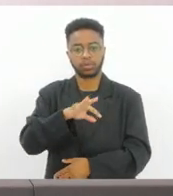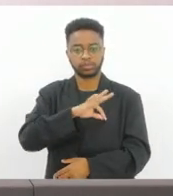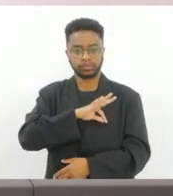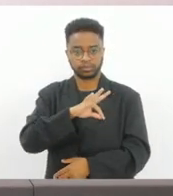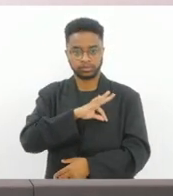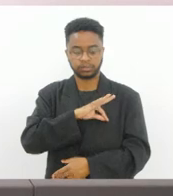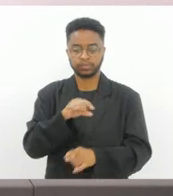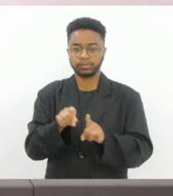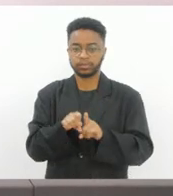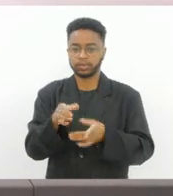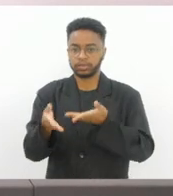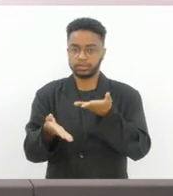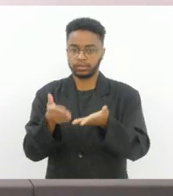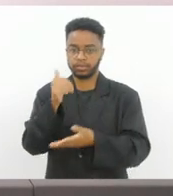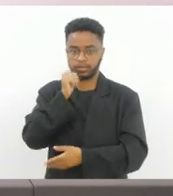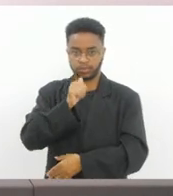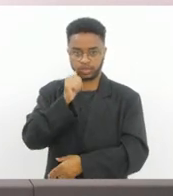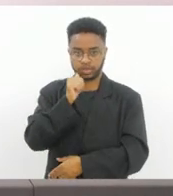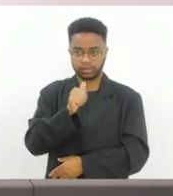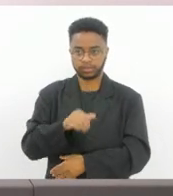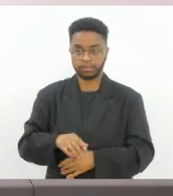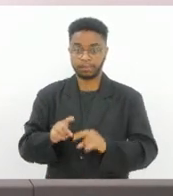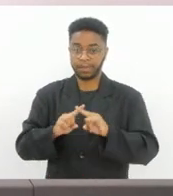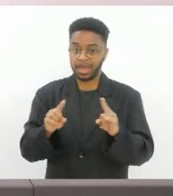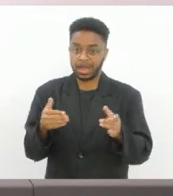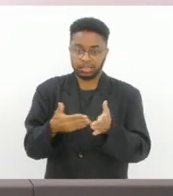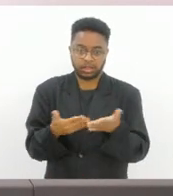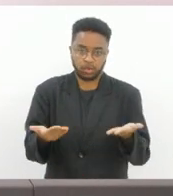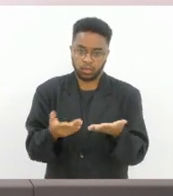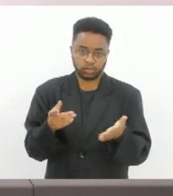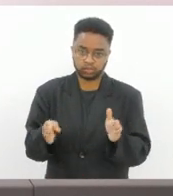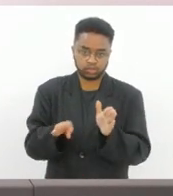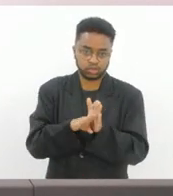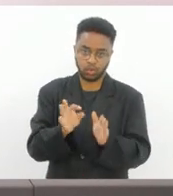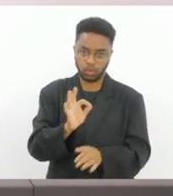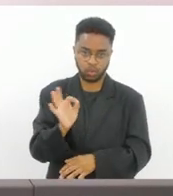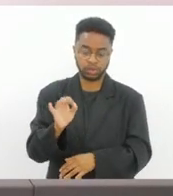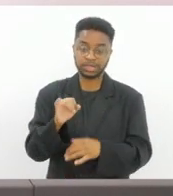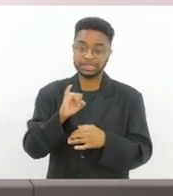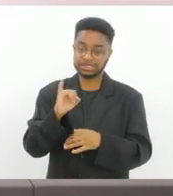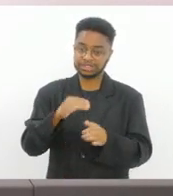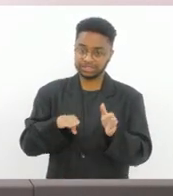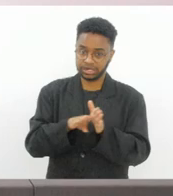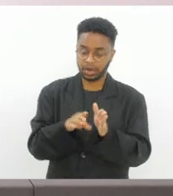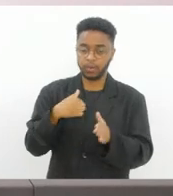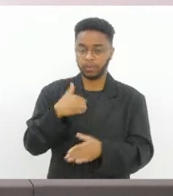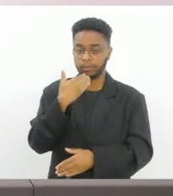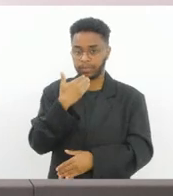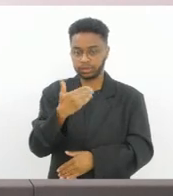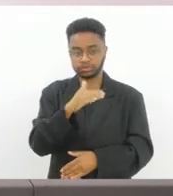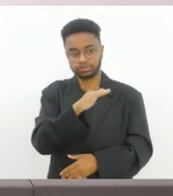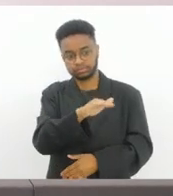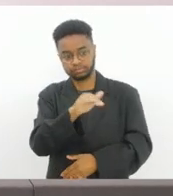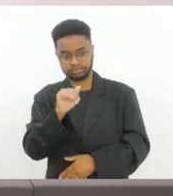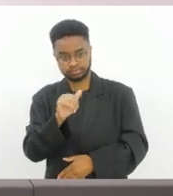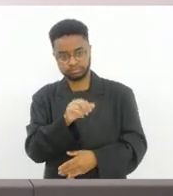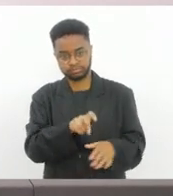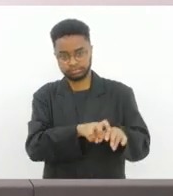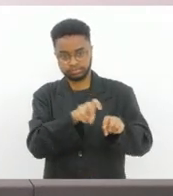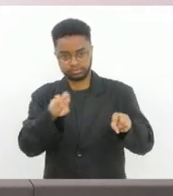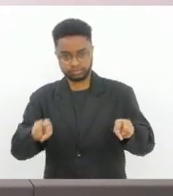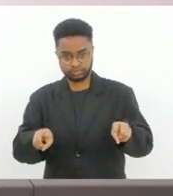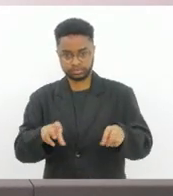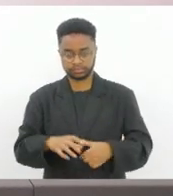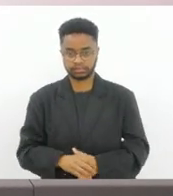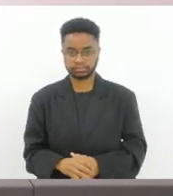de Atendimento à Mulher, só que até agora ela não chegou. Assim que chegar, peço assessoria que possa encaminhá-la